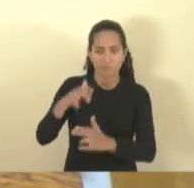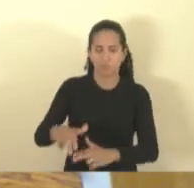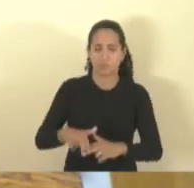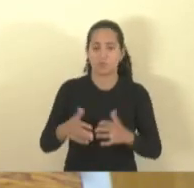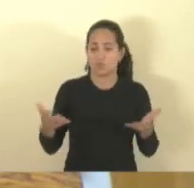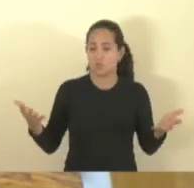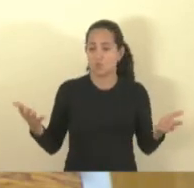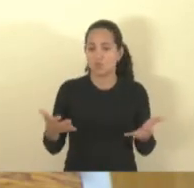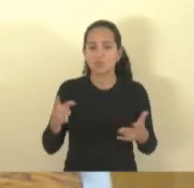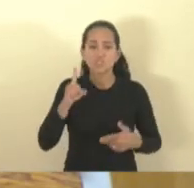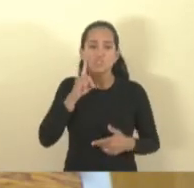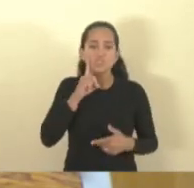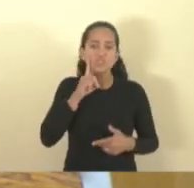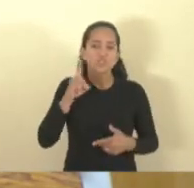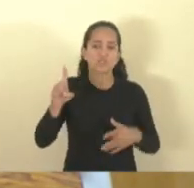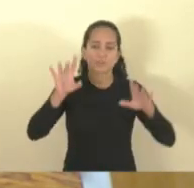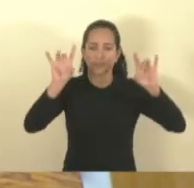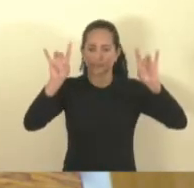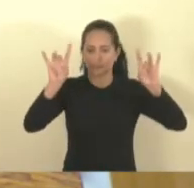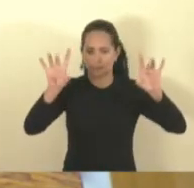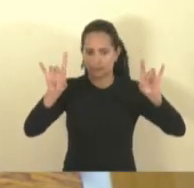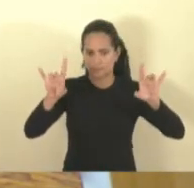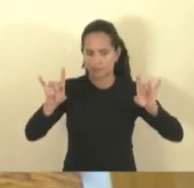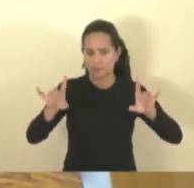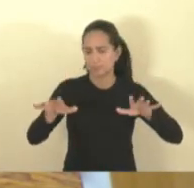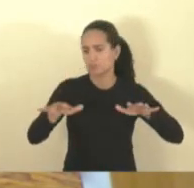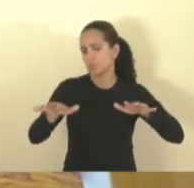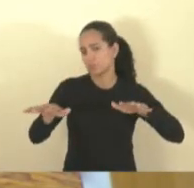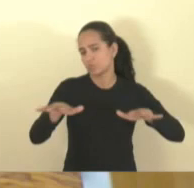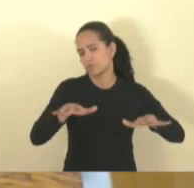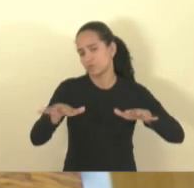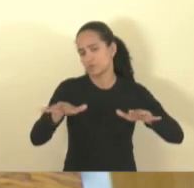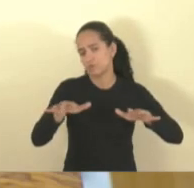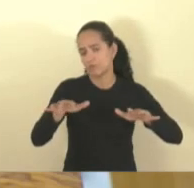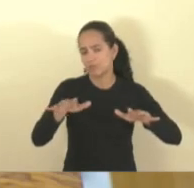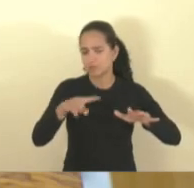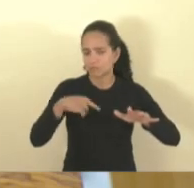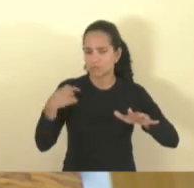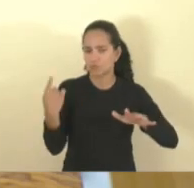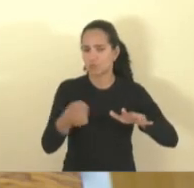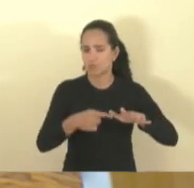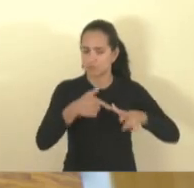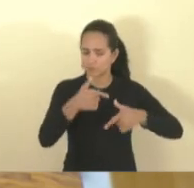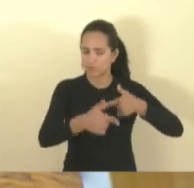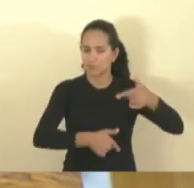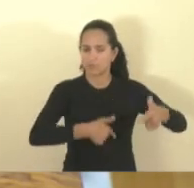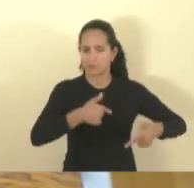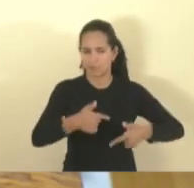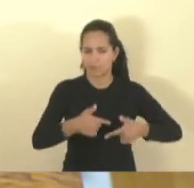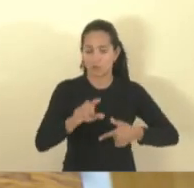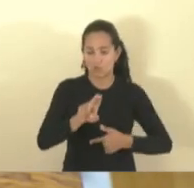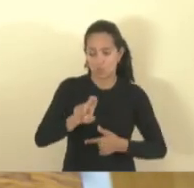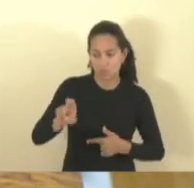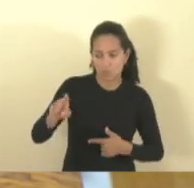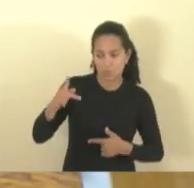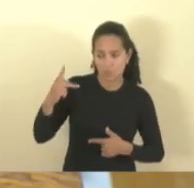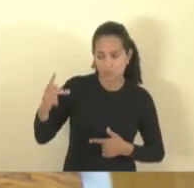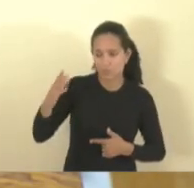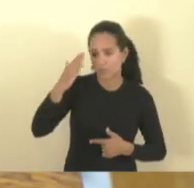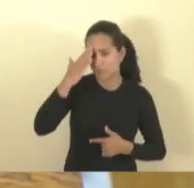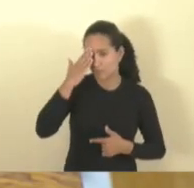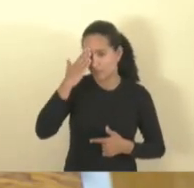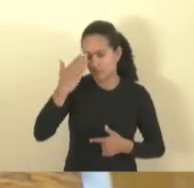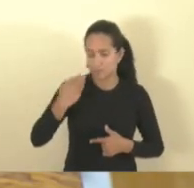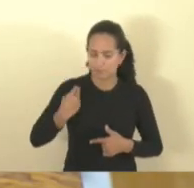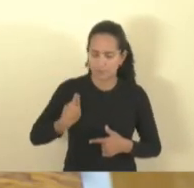movimento que ela tem feito em prol da nossa carreira, e em nome dela agradecer a presença de